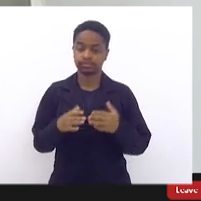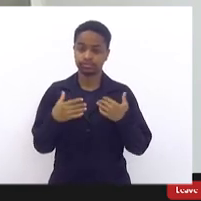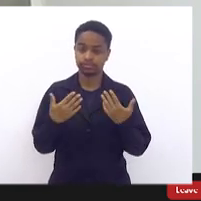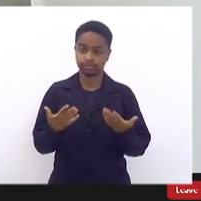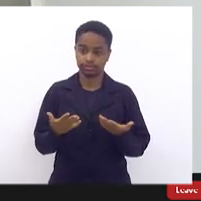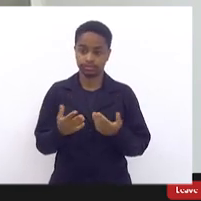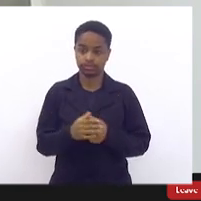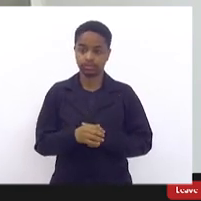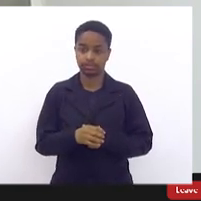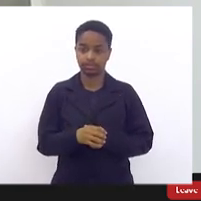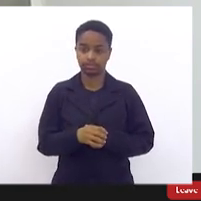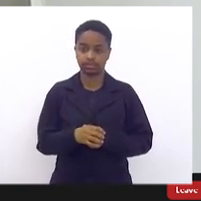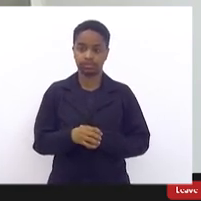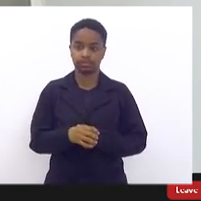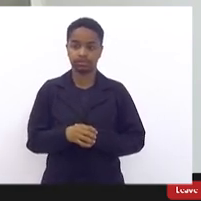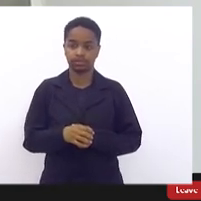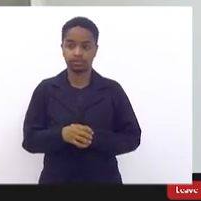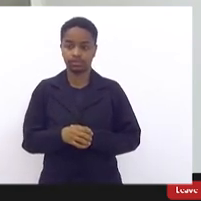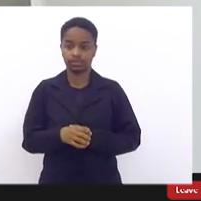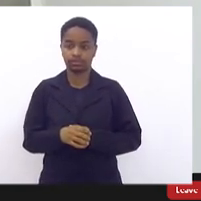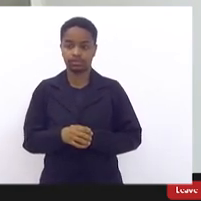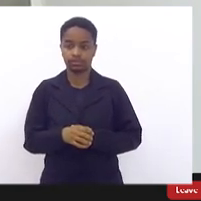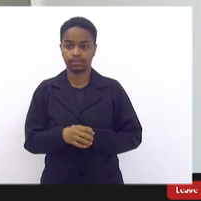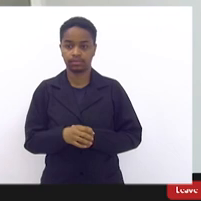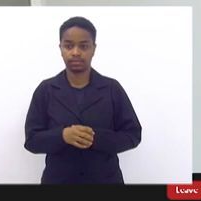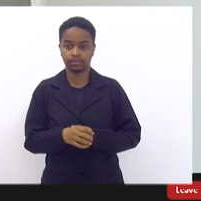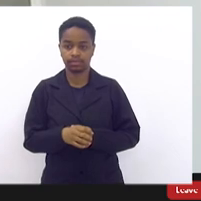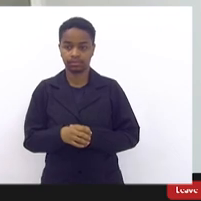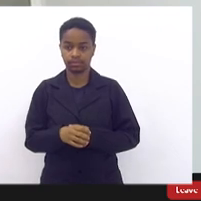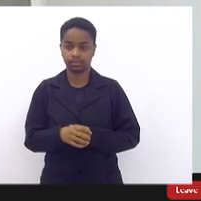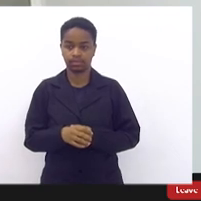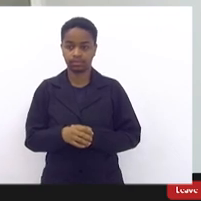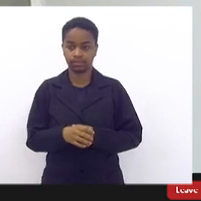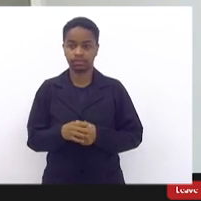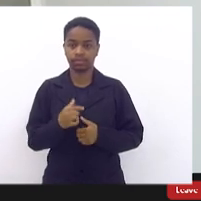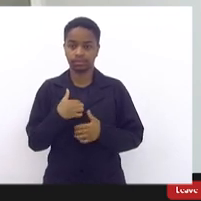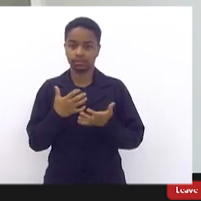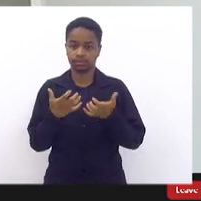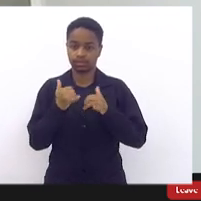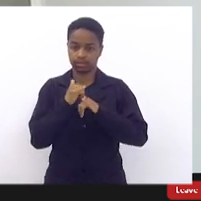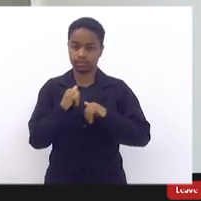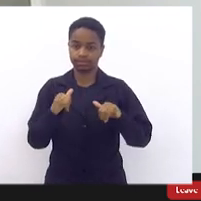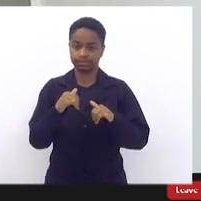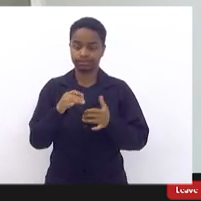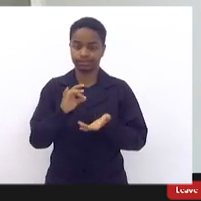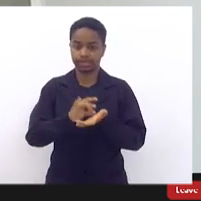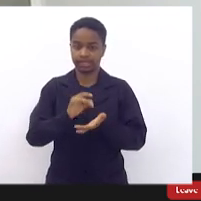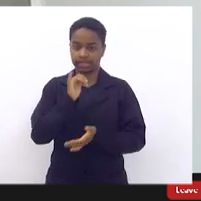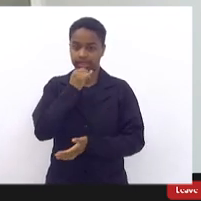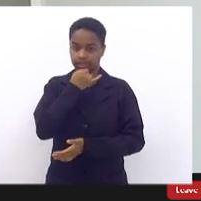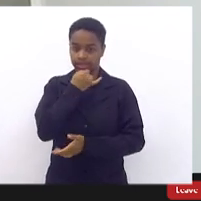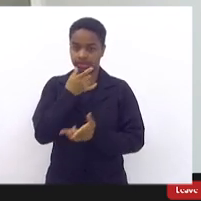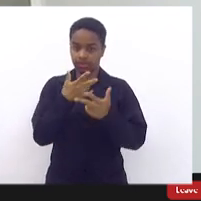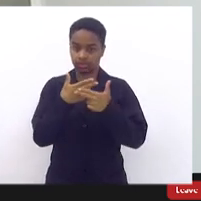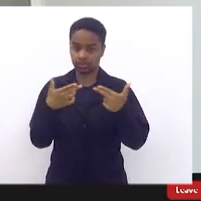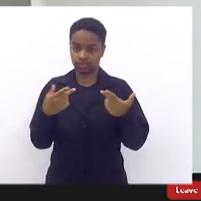Primeiro, queria fazer referência a esse episódio muito triste mesmo.